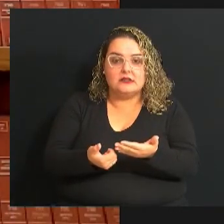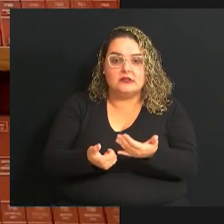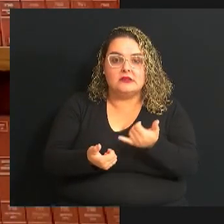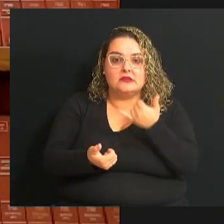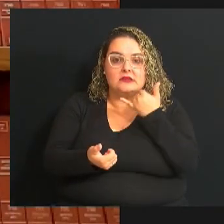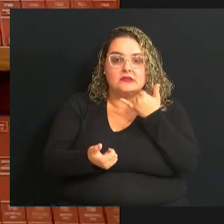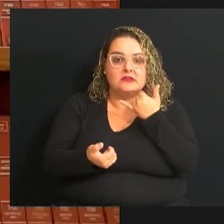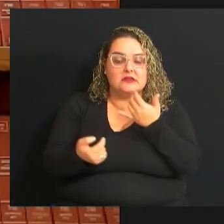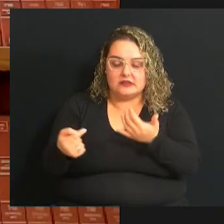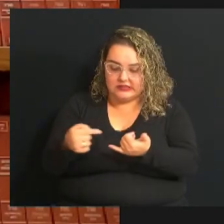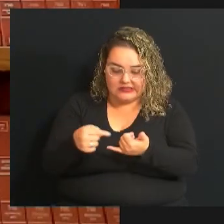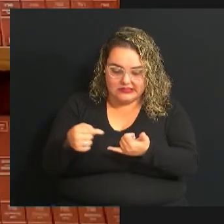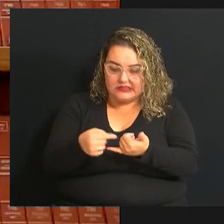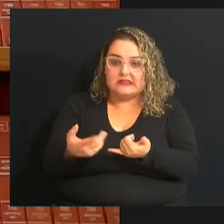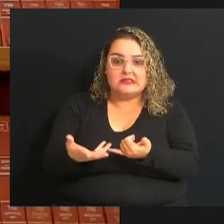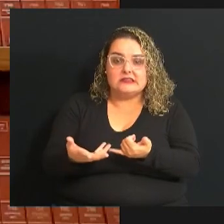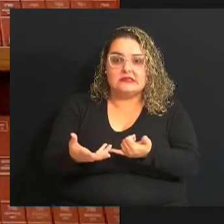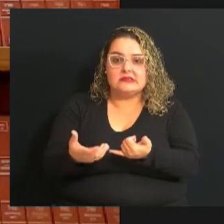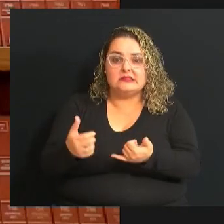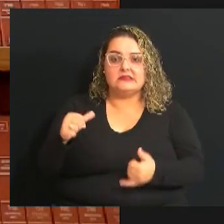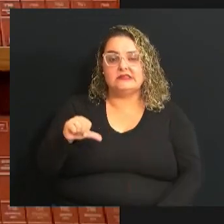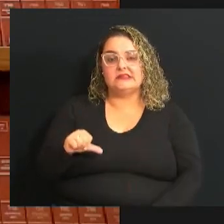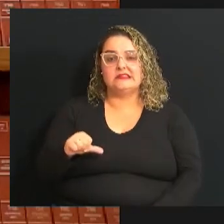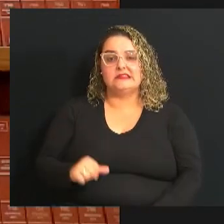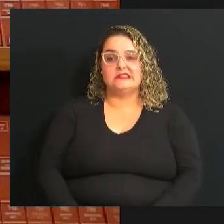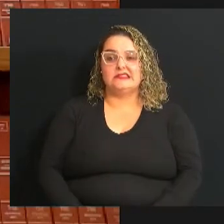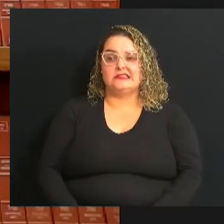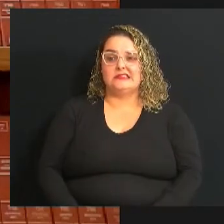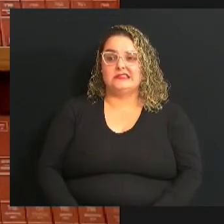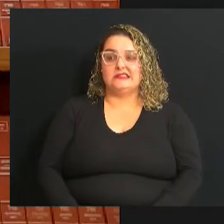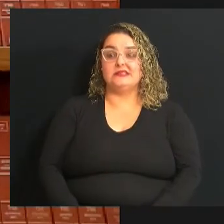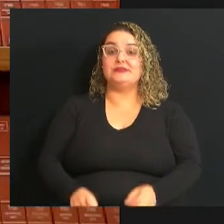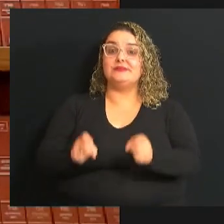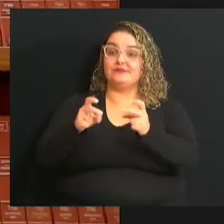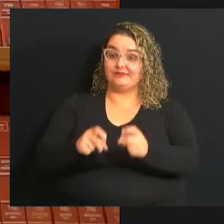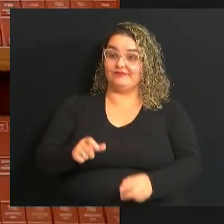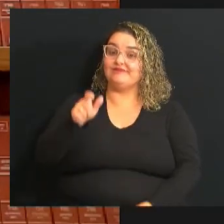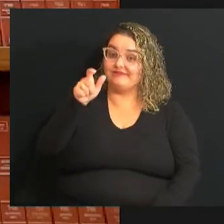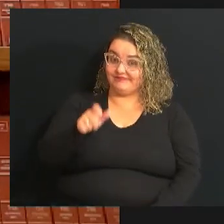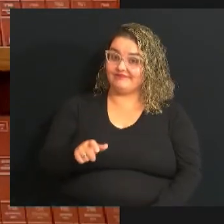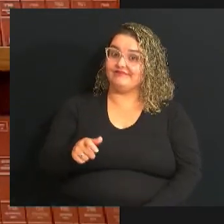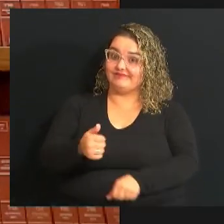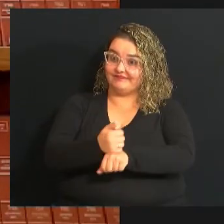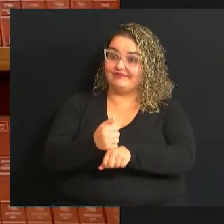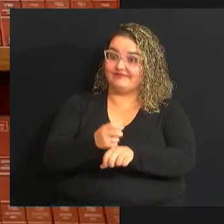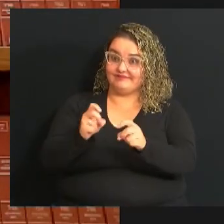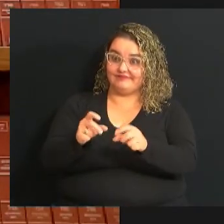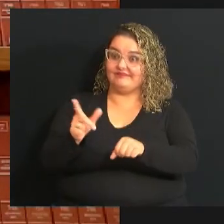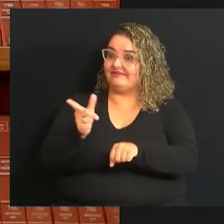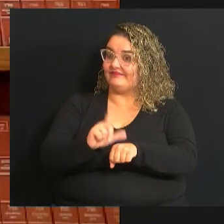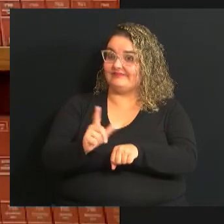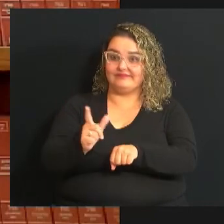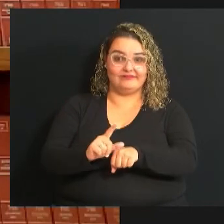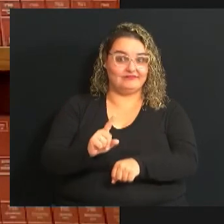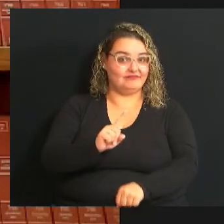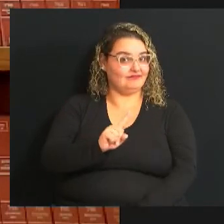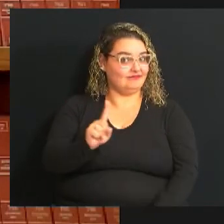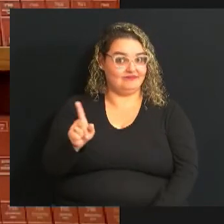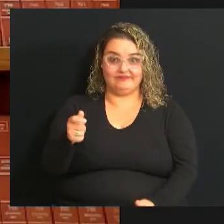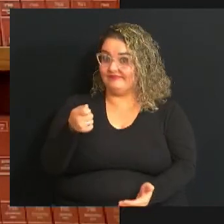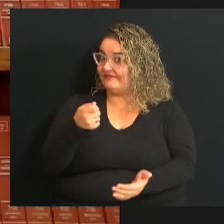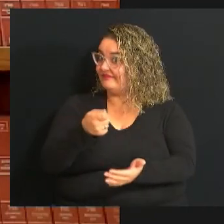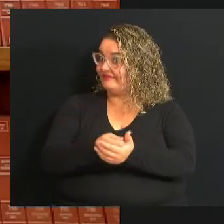produtos, inclusive normalmente no rodapé, tá, Viviane? Ali daquela oferta, quando você clica, ele já vem ali com